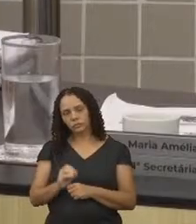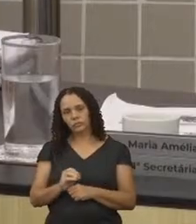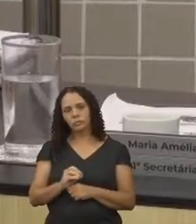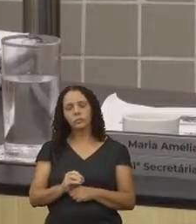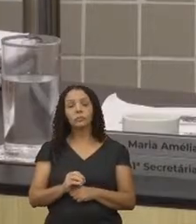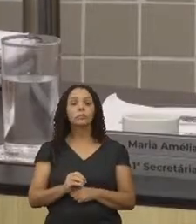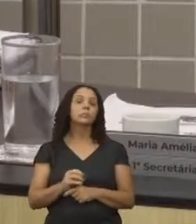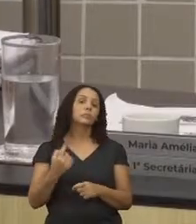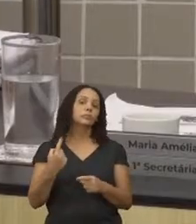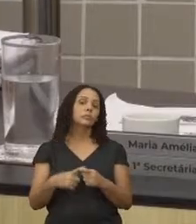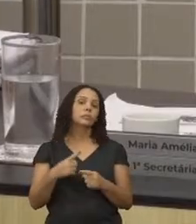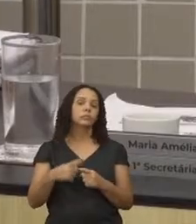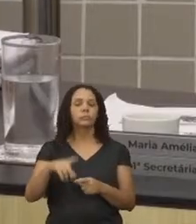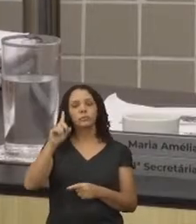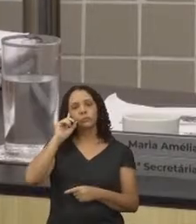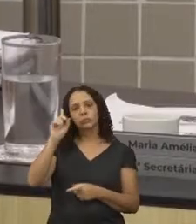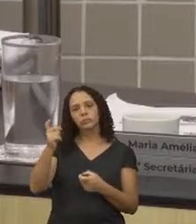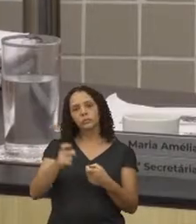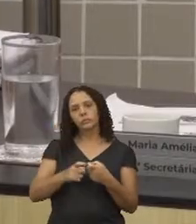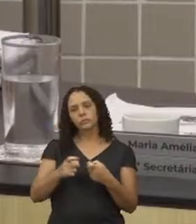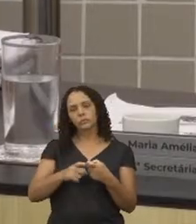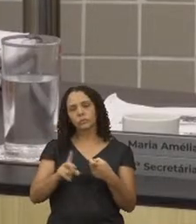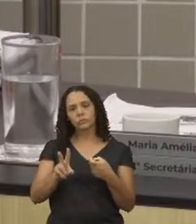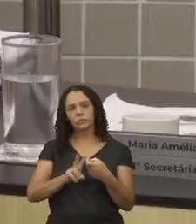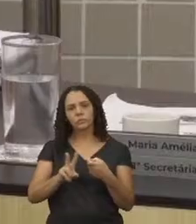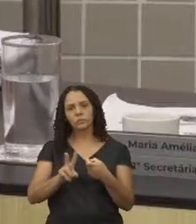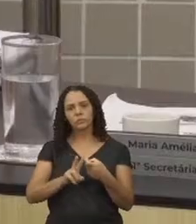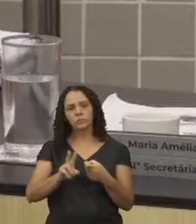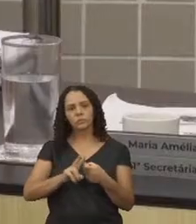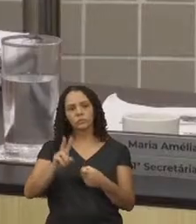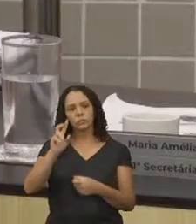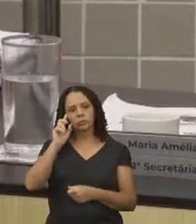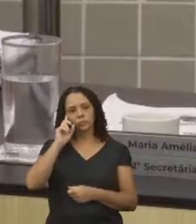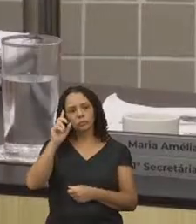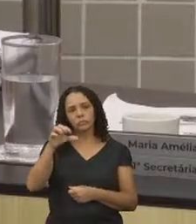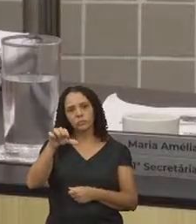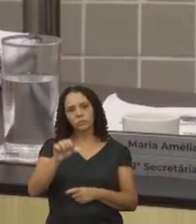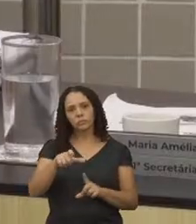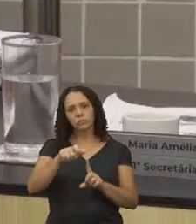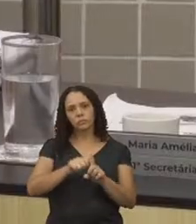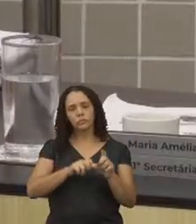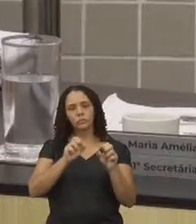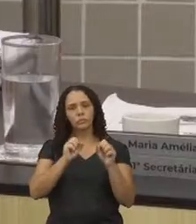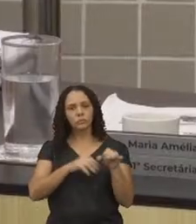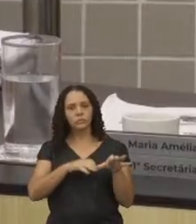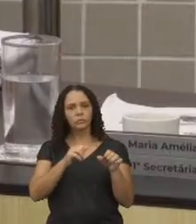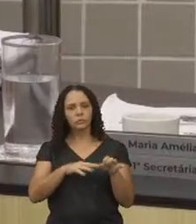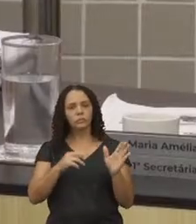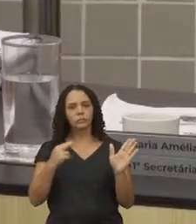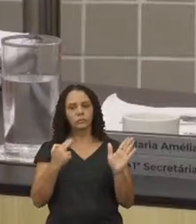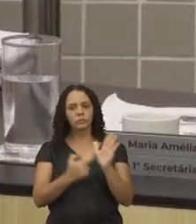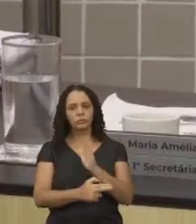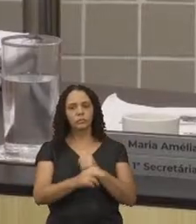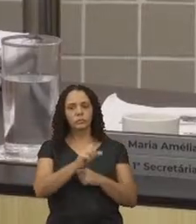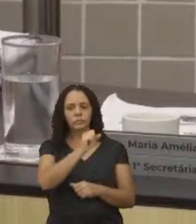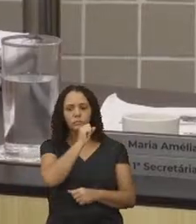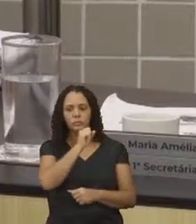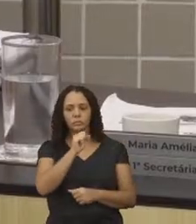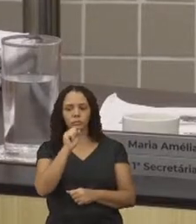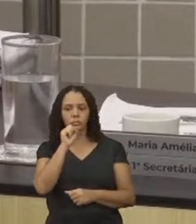por ocasião do Dia do Médico Veterinário, comemorado em 9 de setembro. Autoria Silfarne, do Cidade de